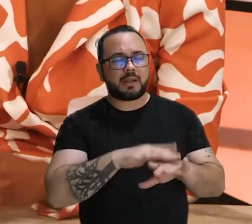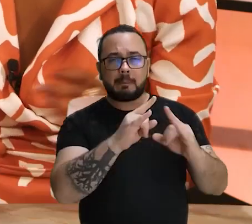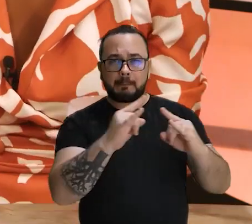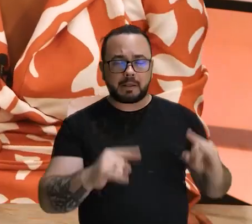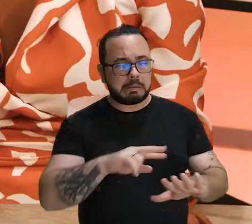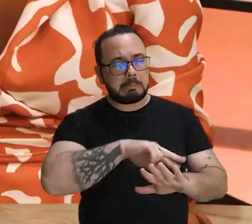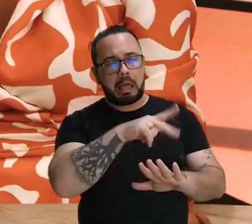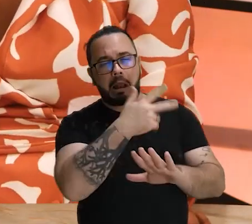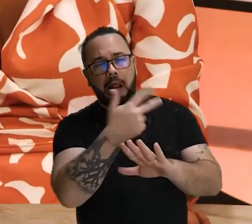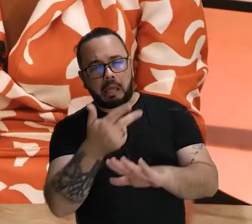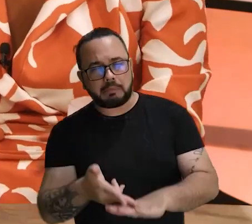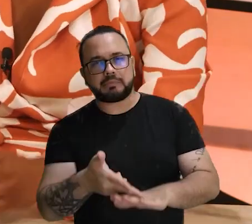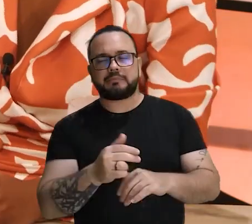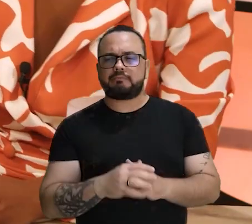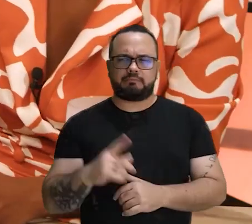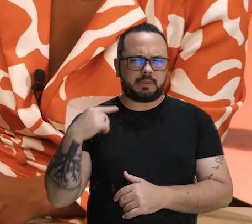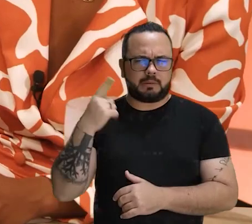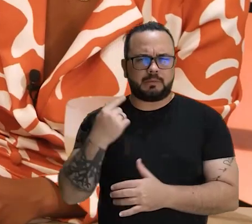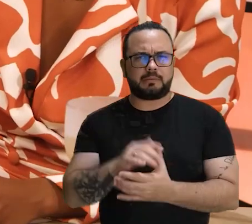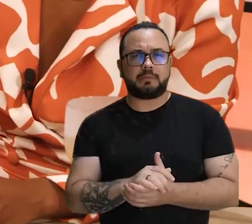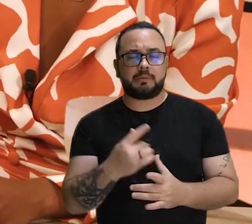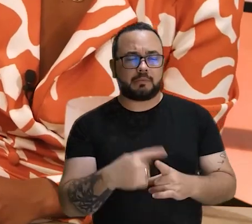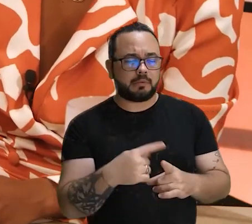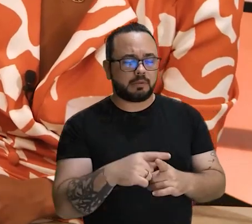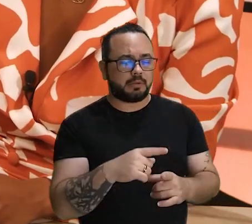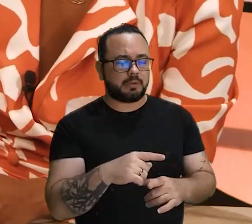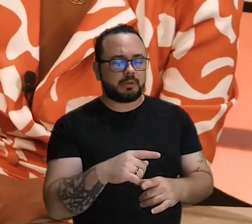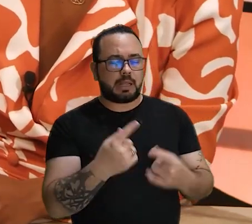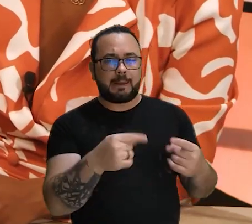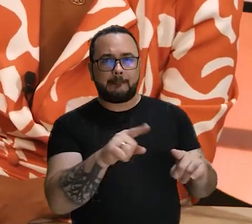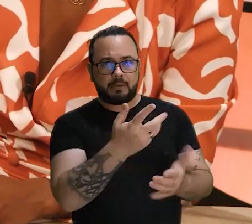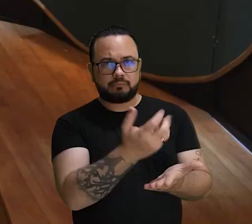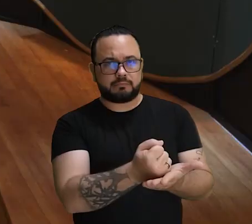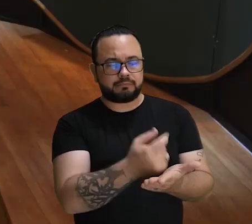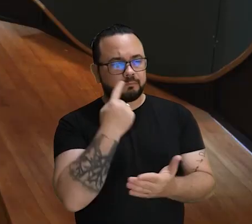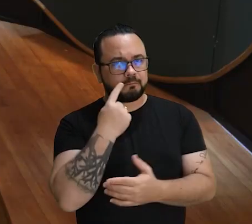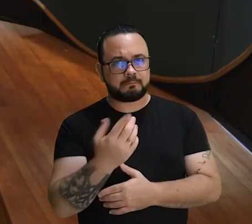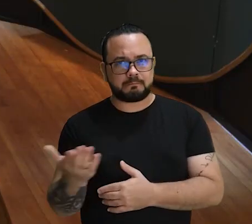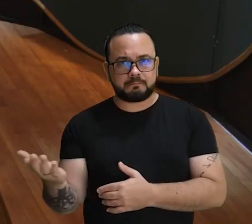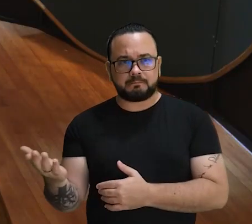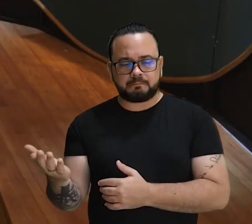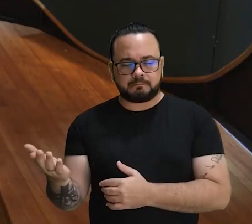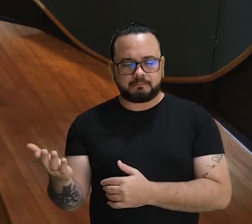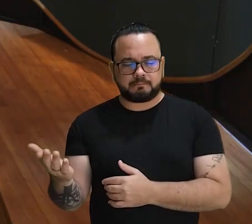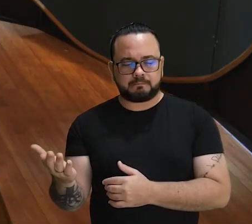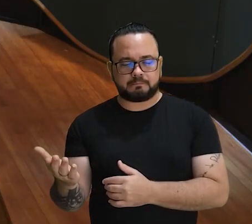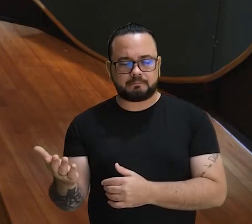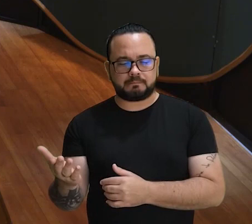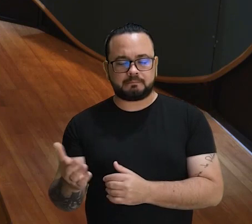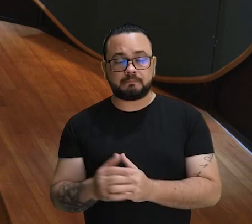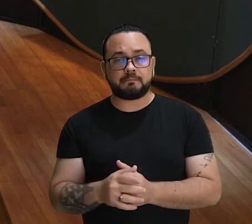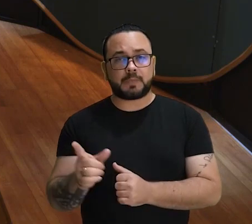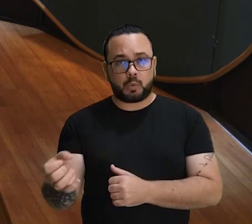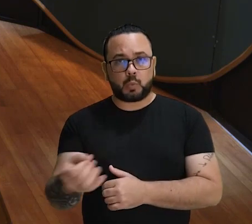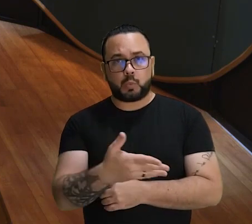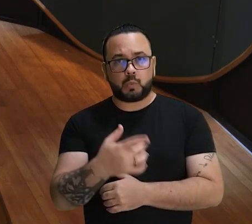mortal. Que isso? Você é maluca. É porque eu acho que o disco, ele tem... Esse aqui é o meu primeiro disco, né? O Vinha Daí. Tá saindo já, um novo,